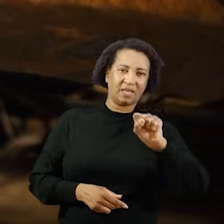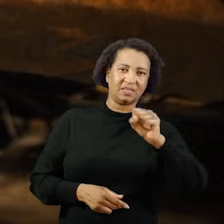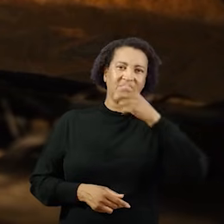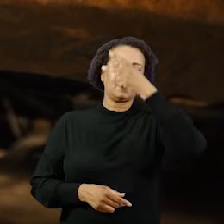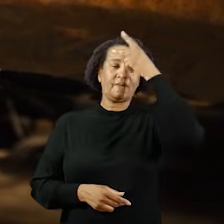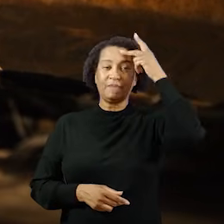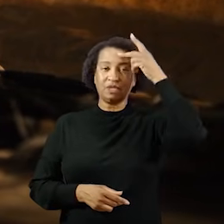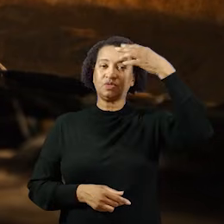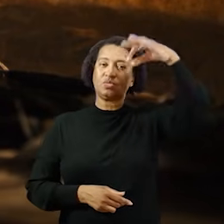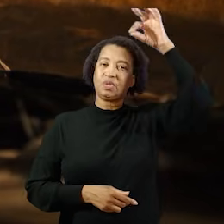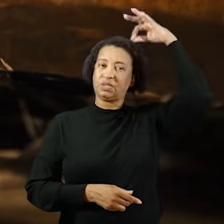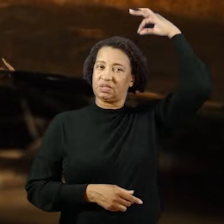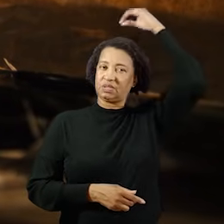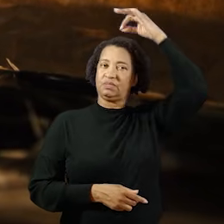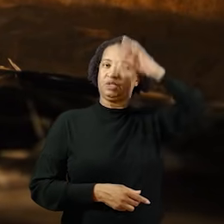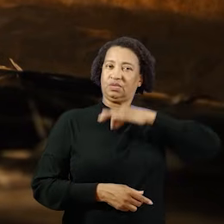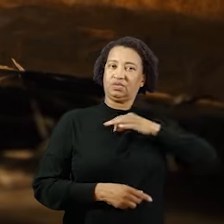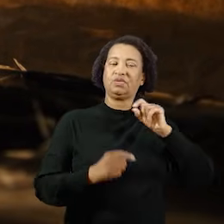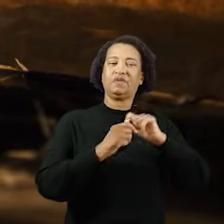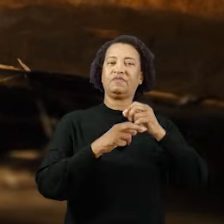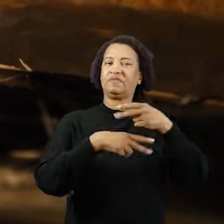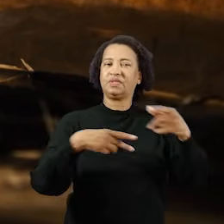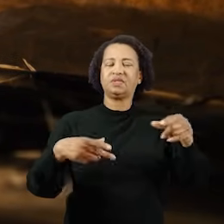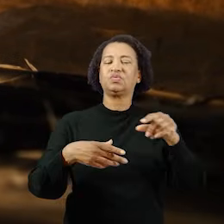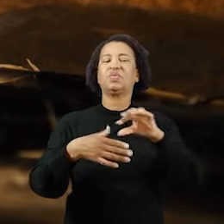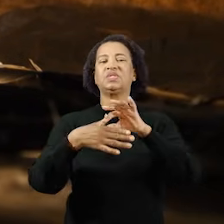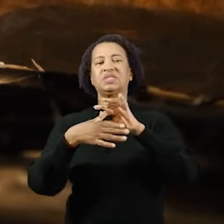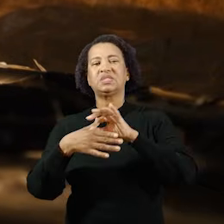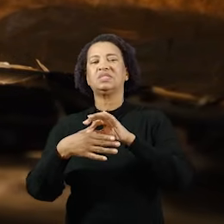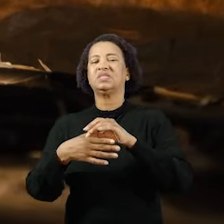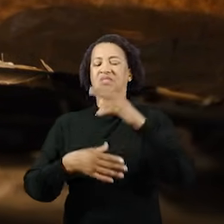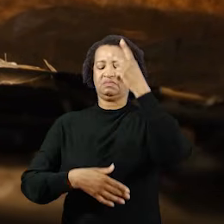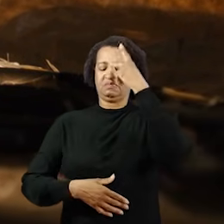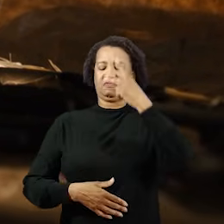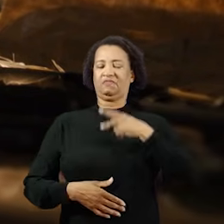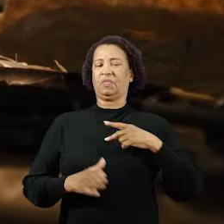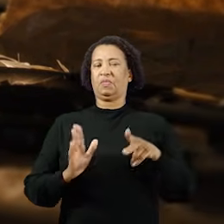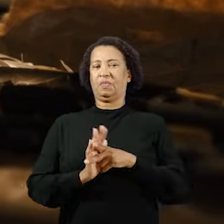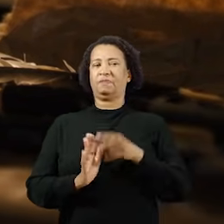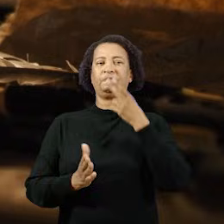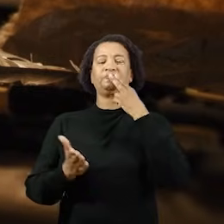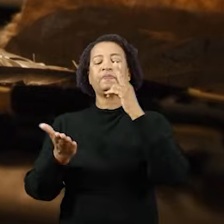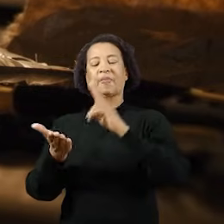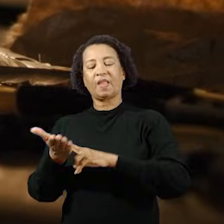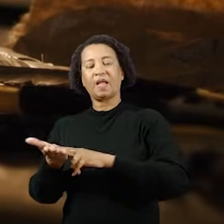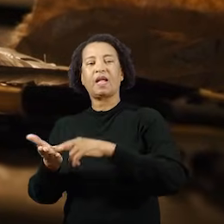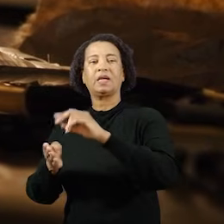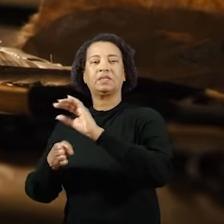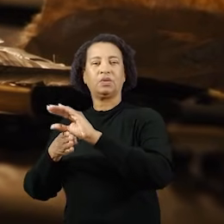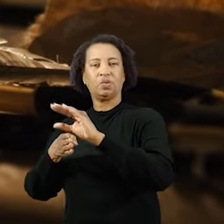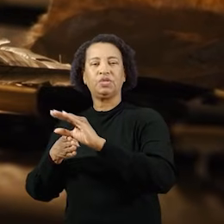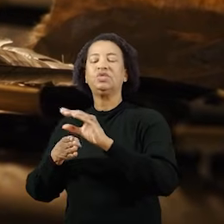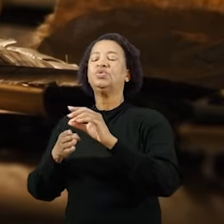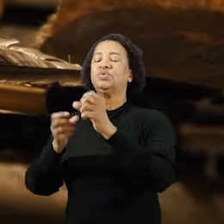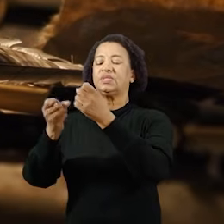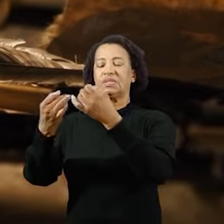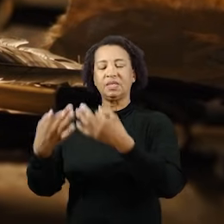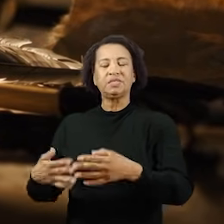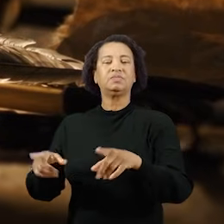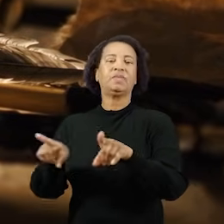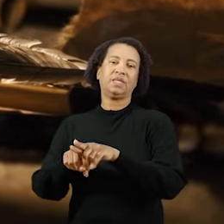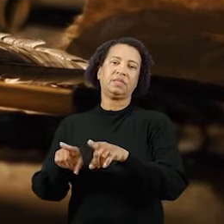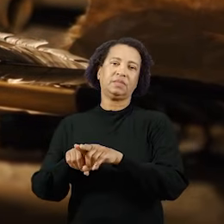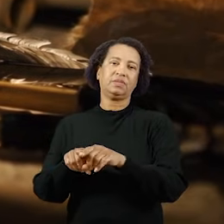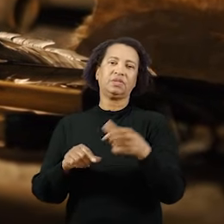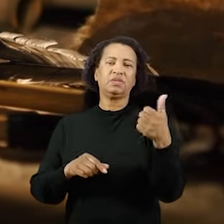fazem coisas carnais. A carta de Paulo aos Coríntios é uma prova disso. Os primeiros 11 capítulos desta carta poderiam